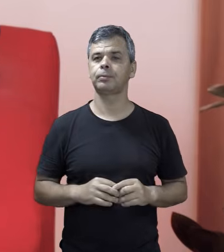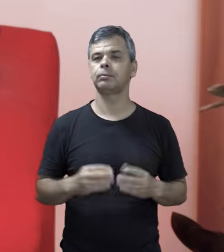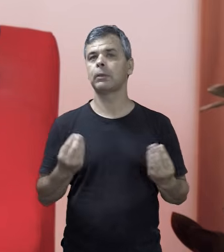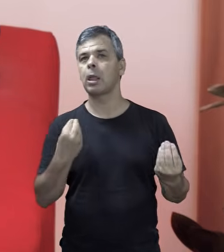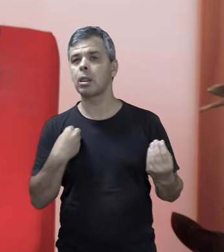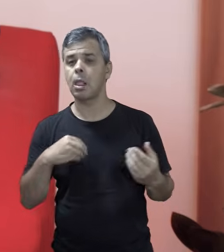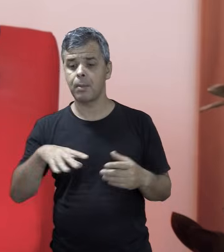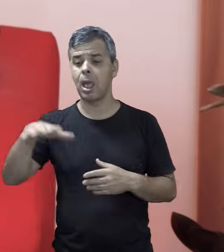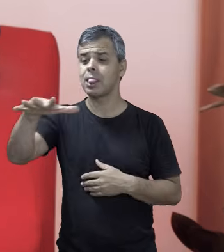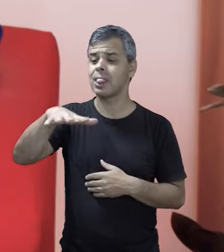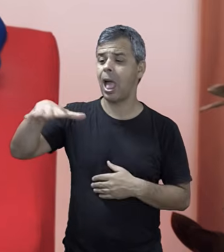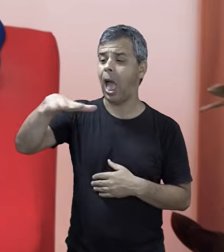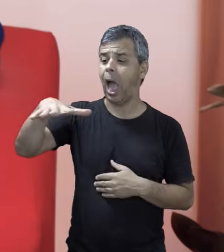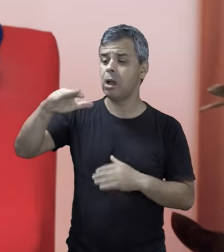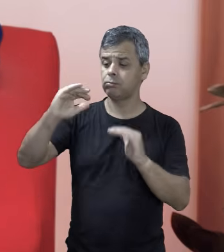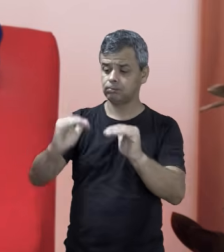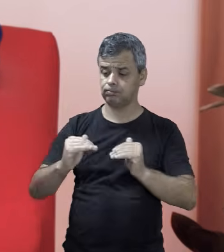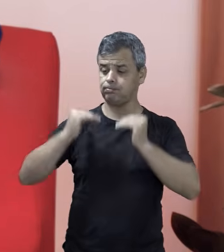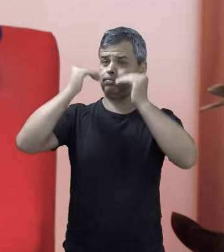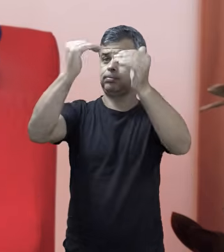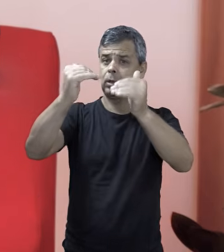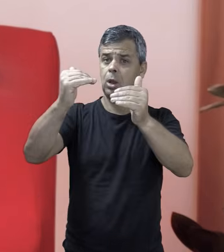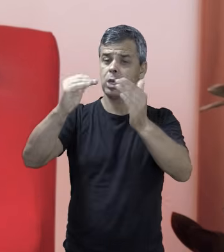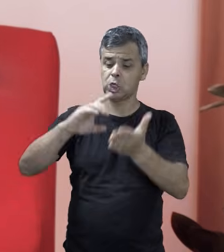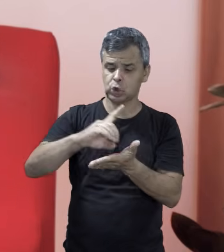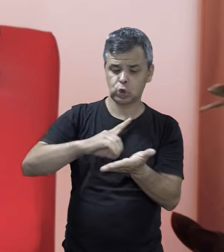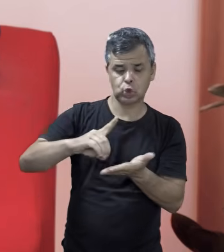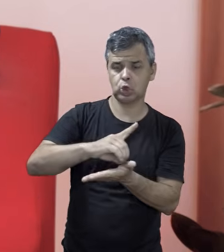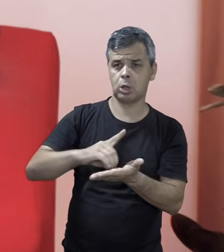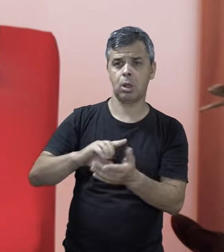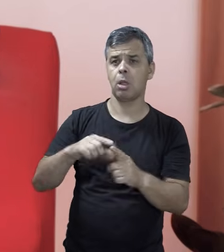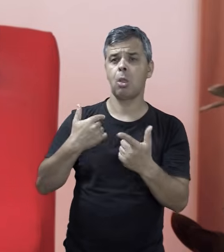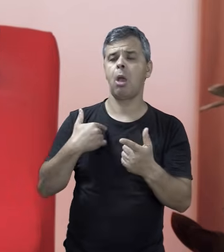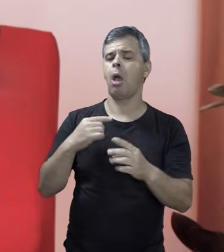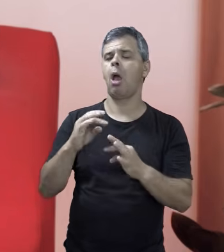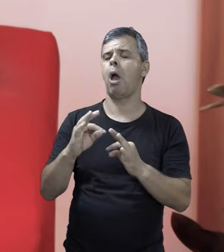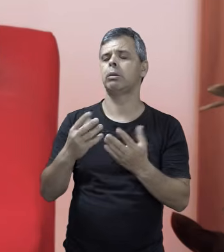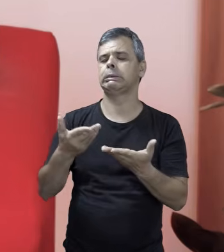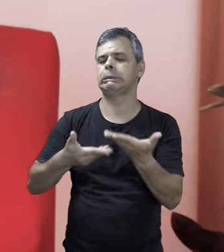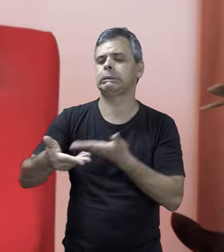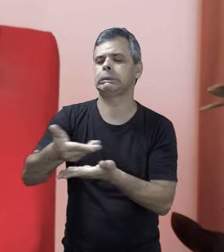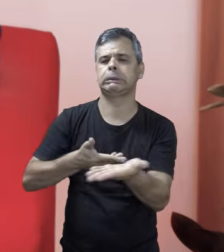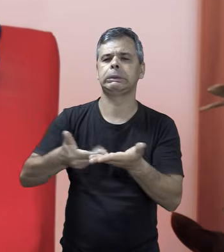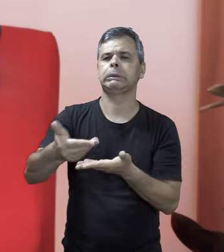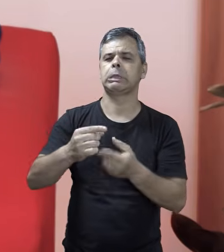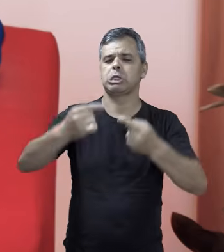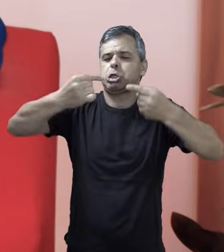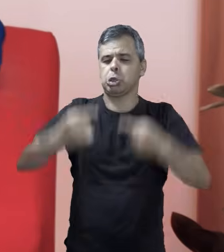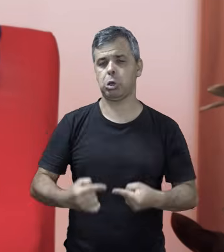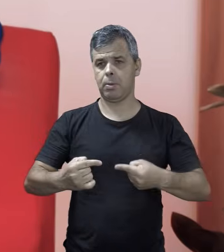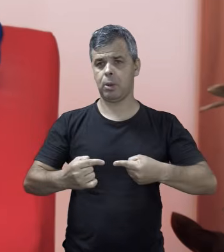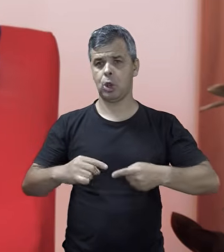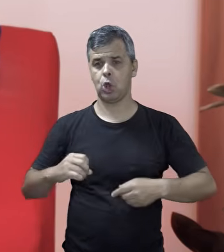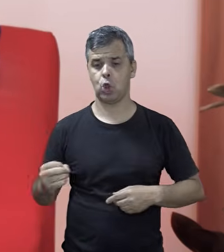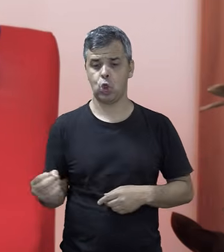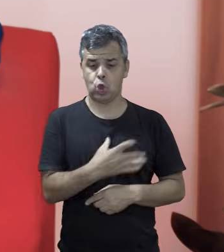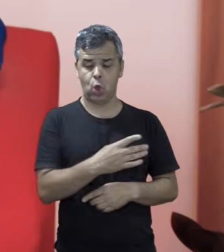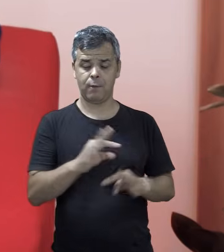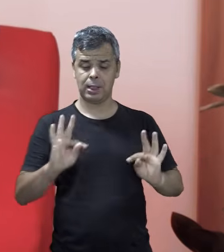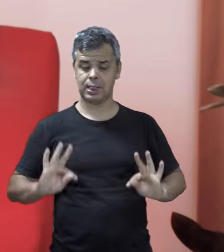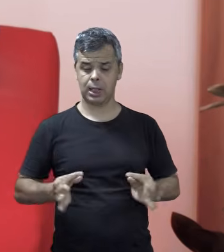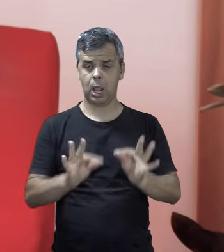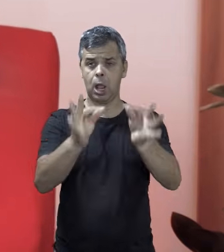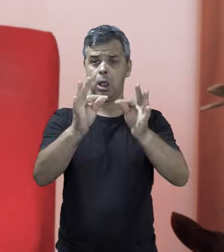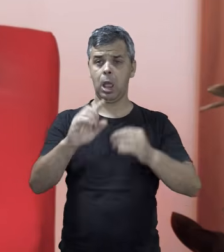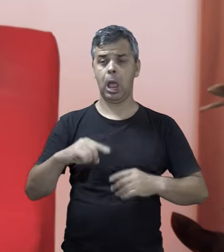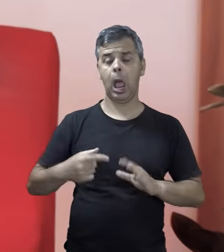no guarda-chuva da soberania, ter a soberania digital. Não dá para a gente tratar hoje numa disputa com as novas tecnologias sem